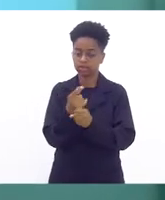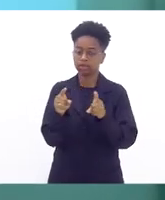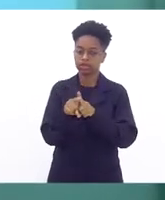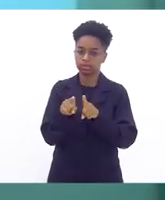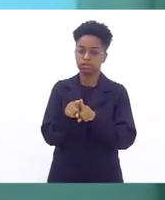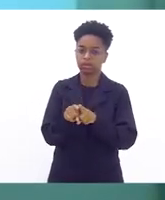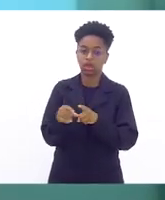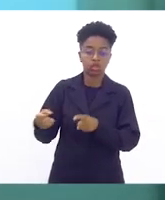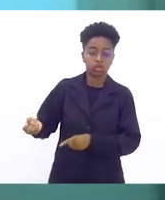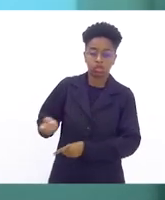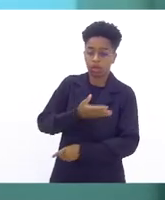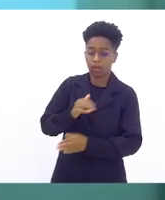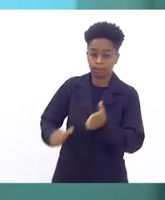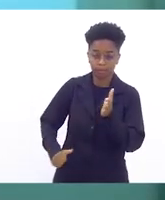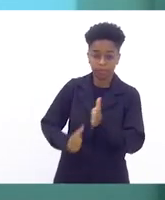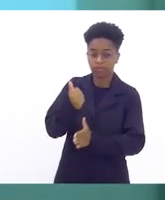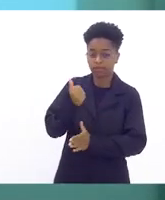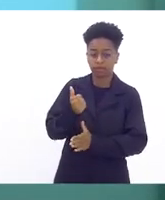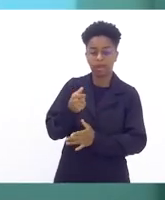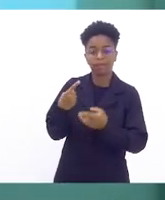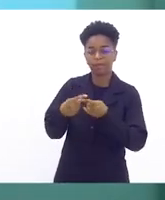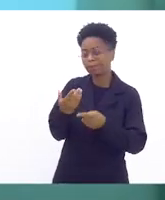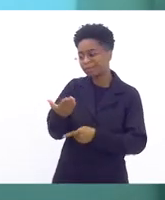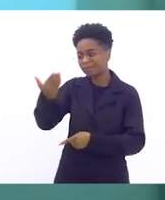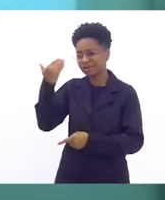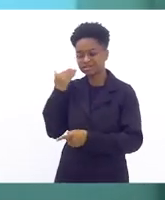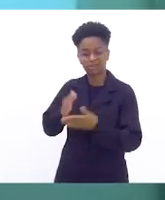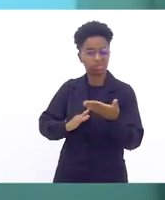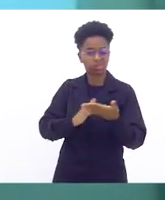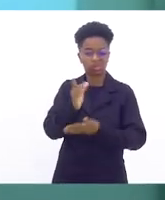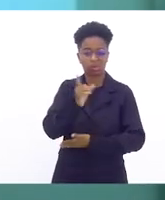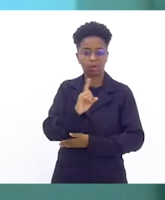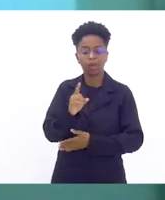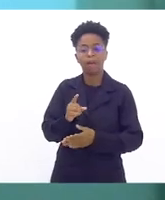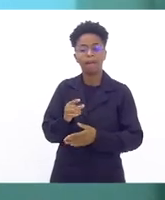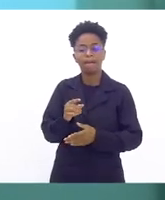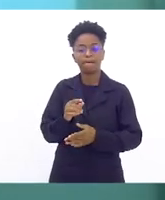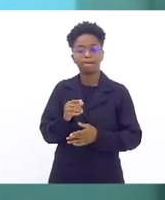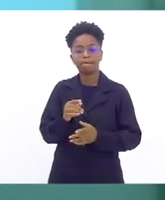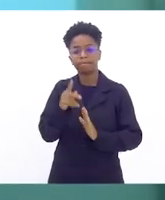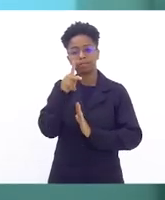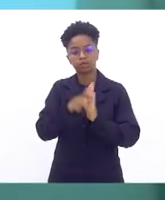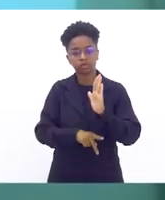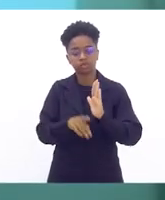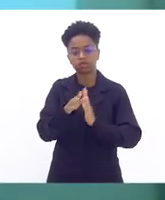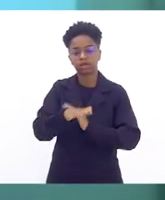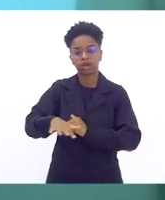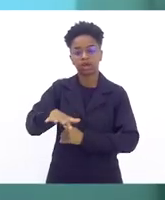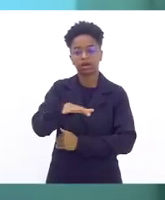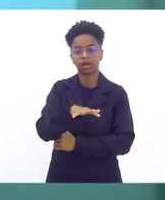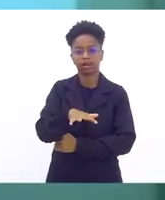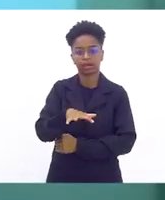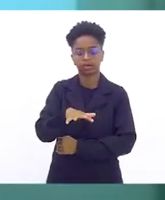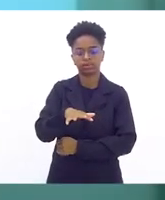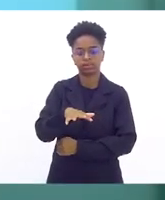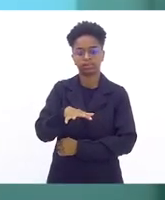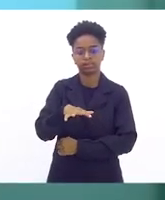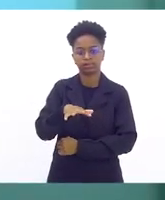inéditamente há muito tempo se não se aprovava projetos para área de da